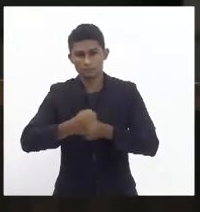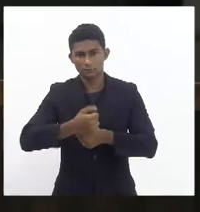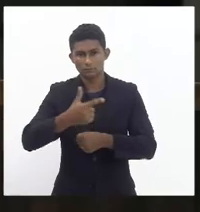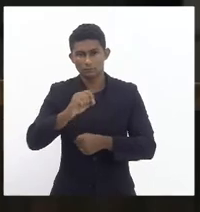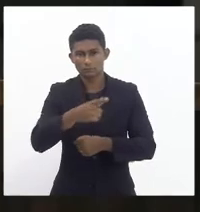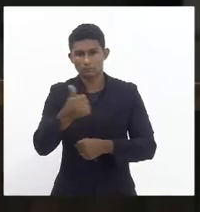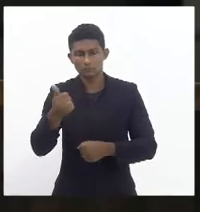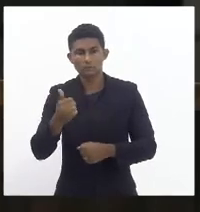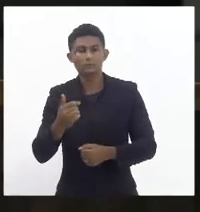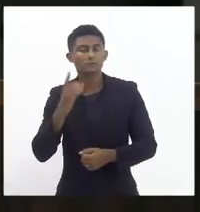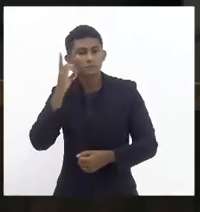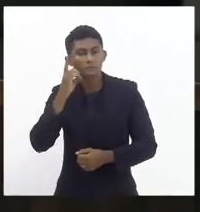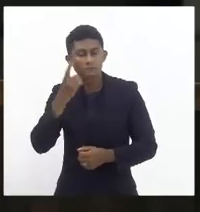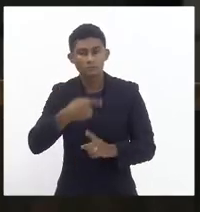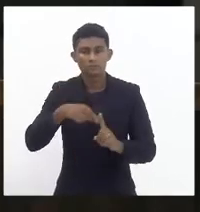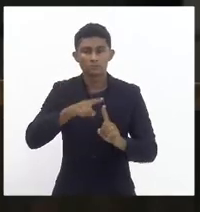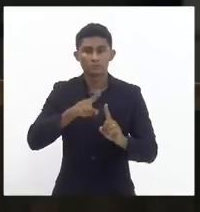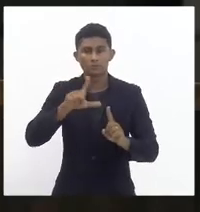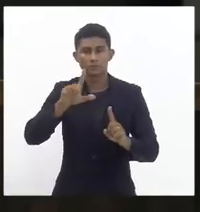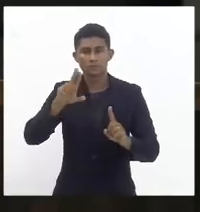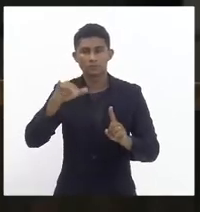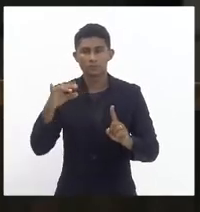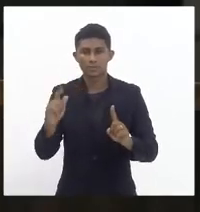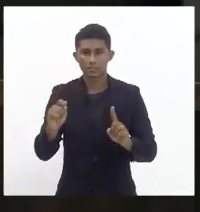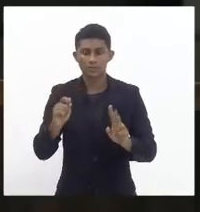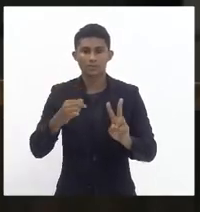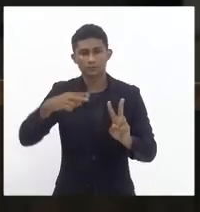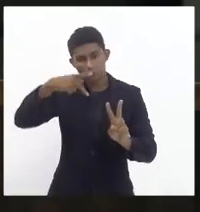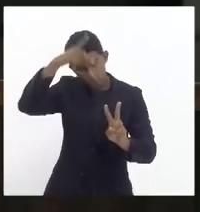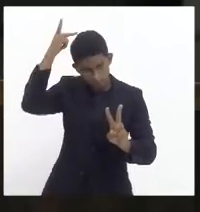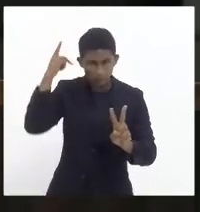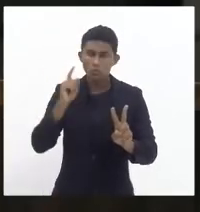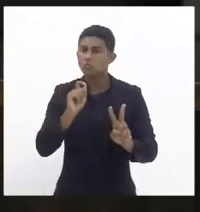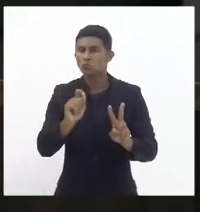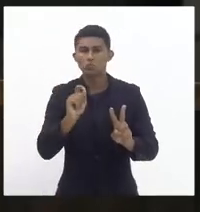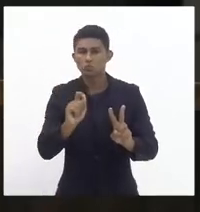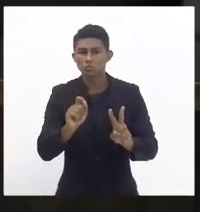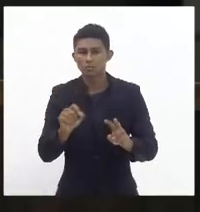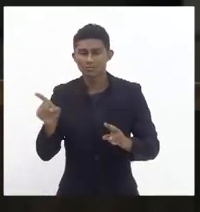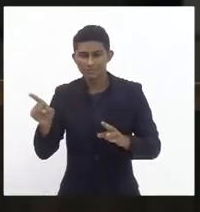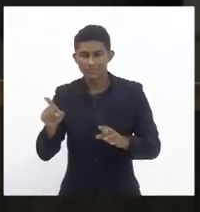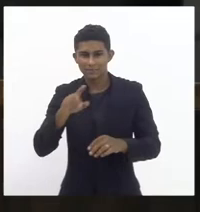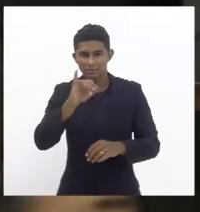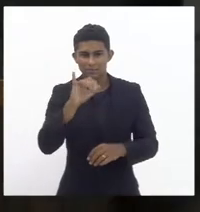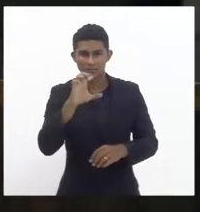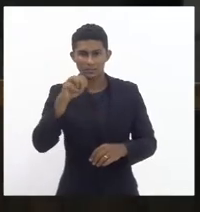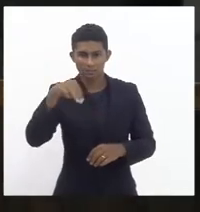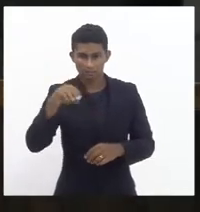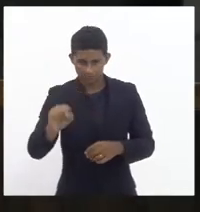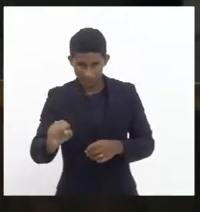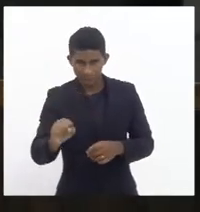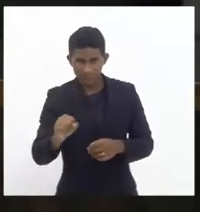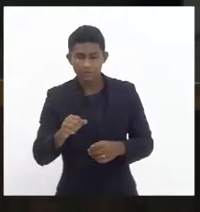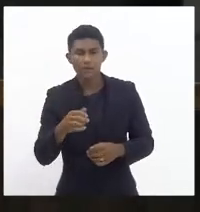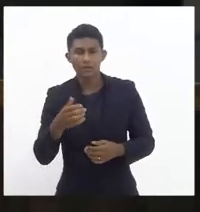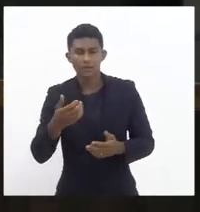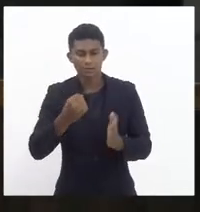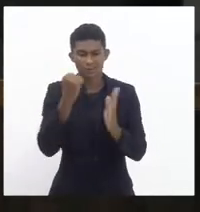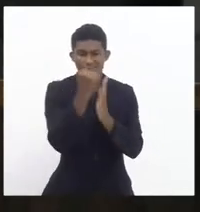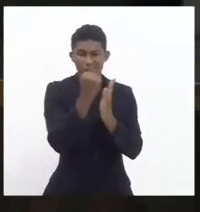dos deputados luzinha Luiz Paulo Luiz Paulo que determina a isenção de cobrança do ICMS nas contas de energia elétrica